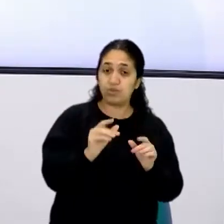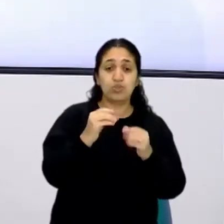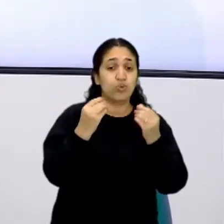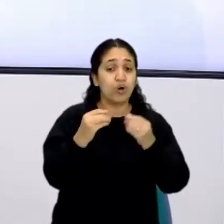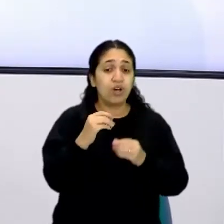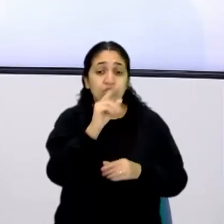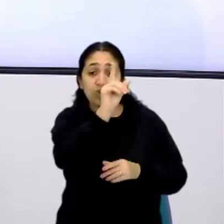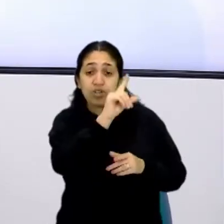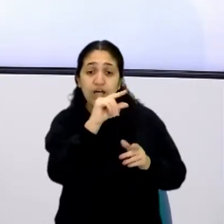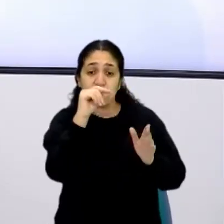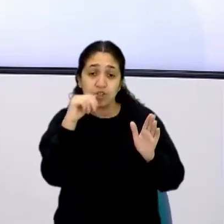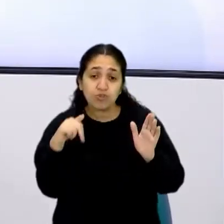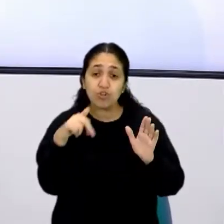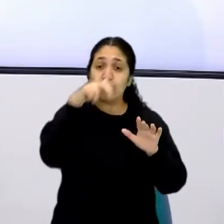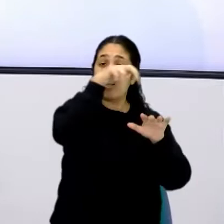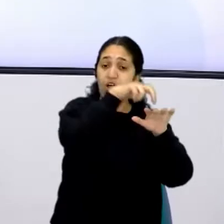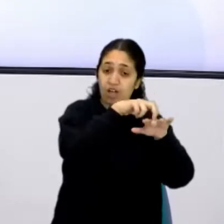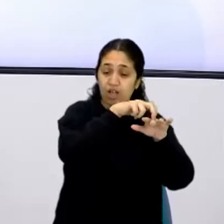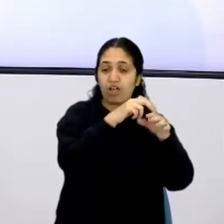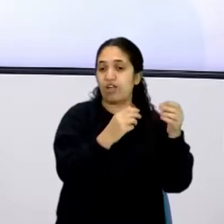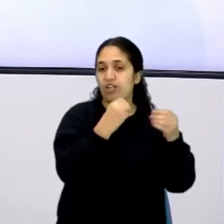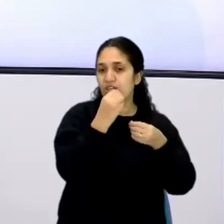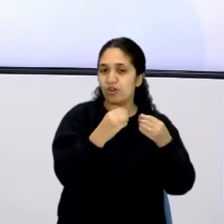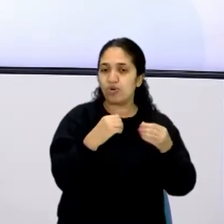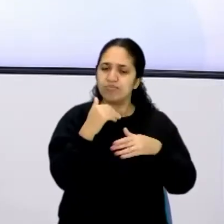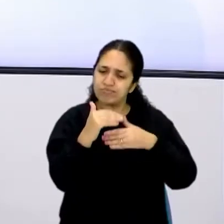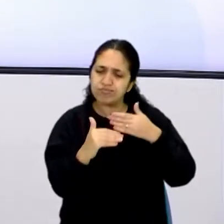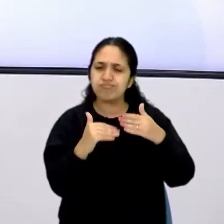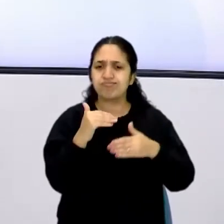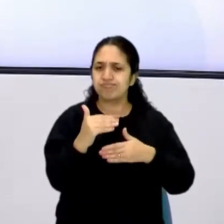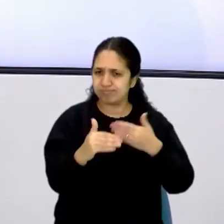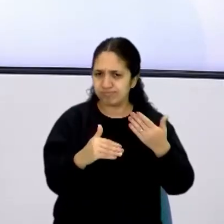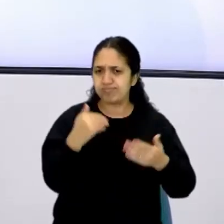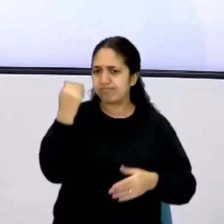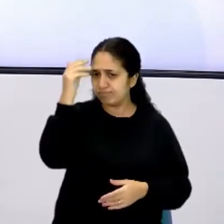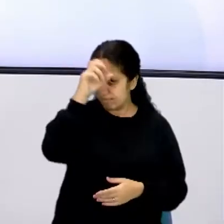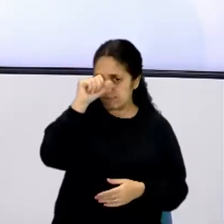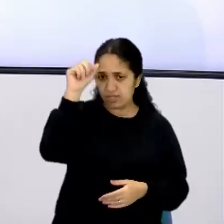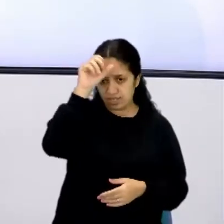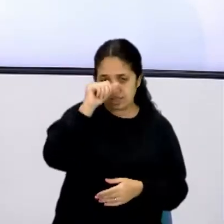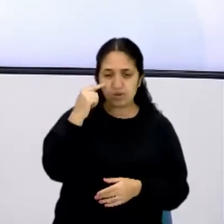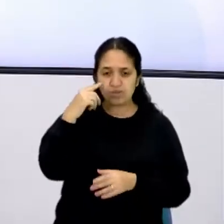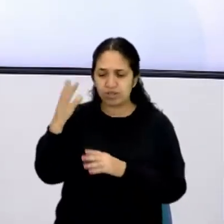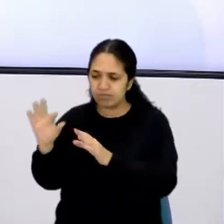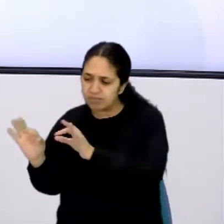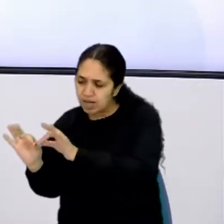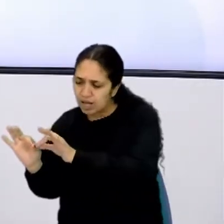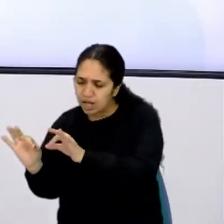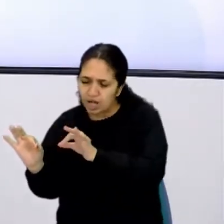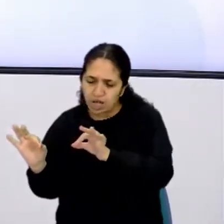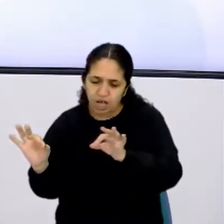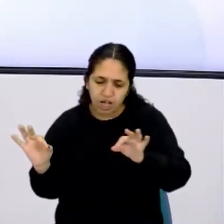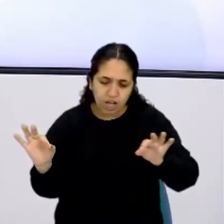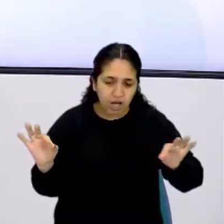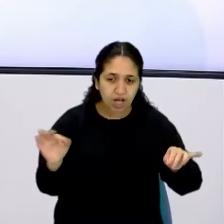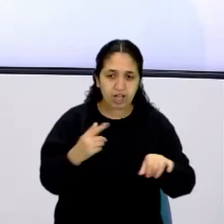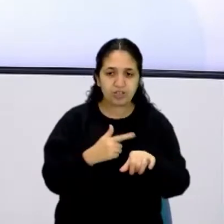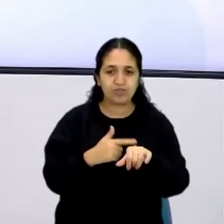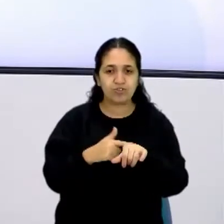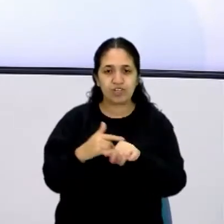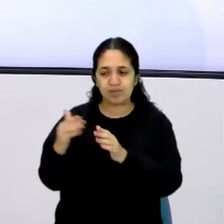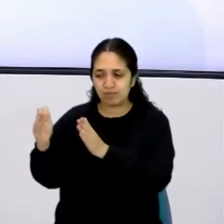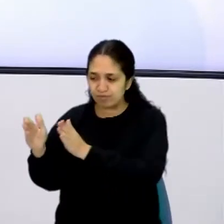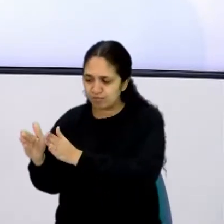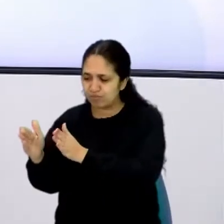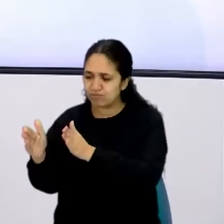na Lua e, enfim, como isso tudo foi se aprofundando. Então, pega lá uma linha do tempo, como ele disse, né, o primeiro,